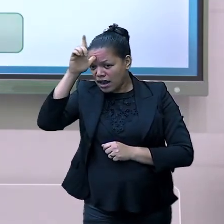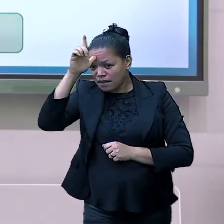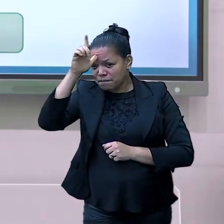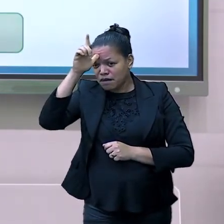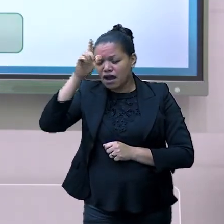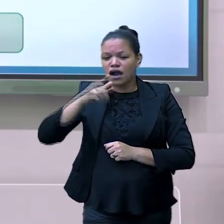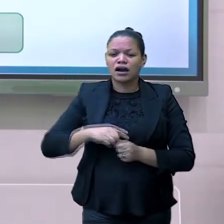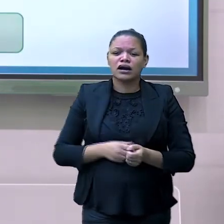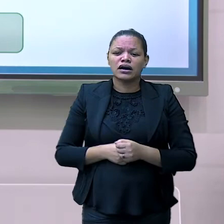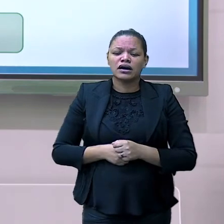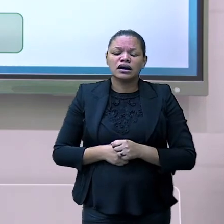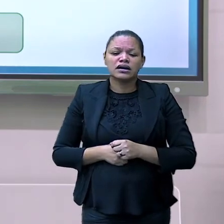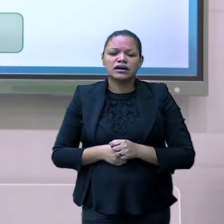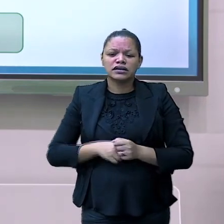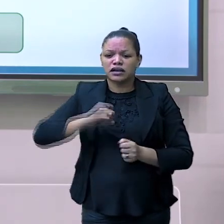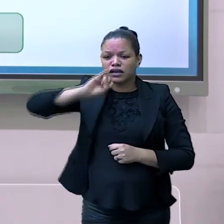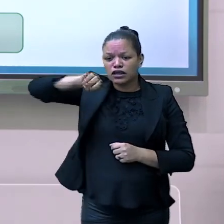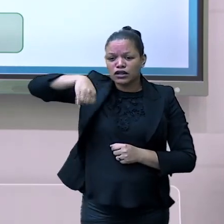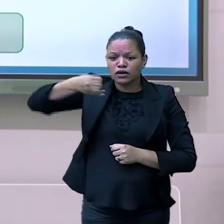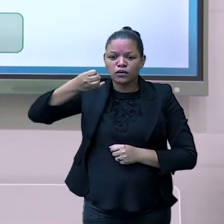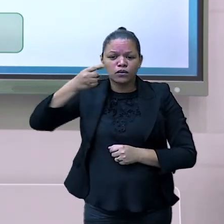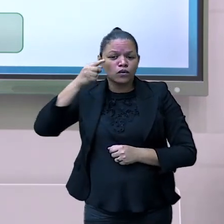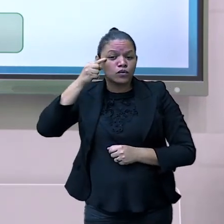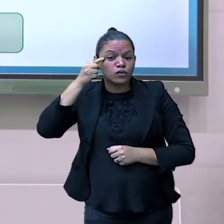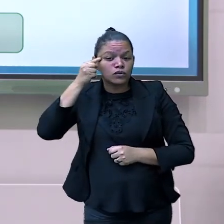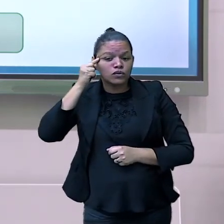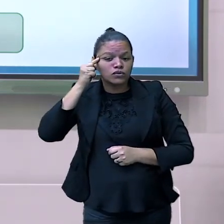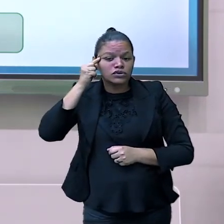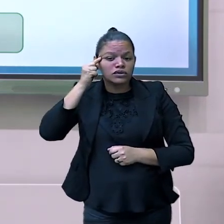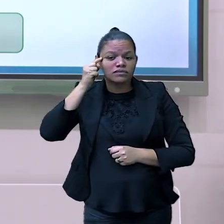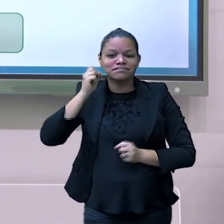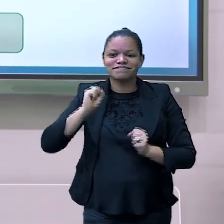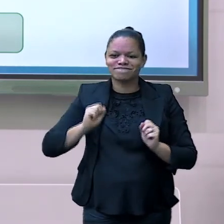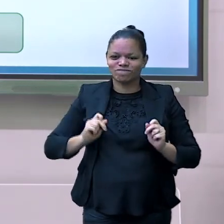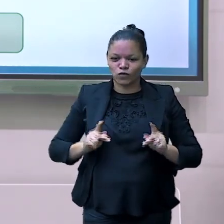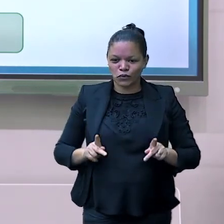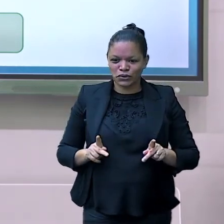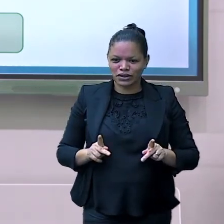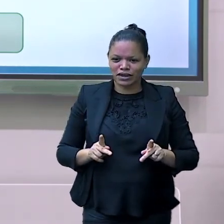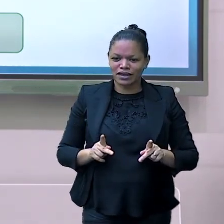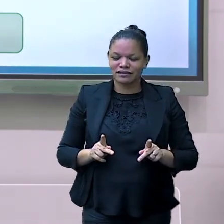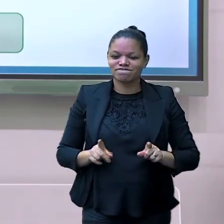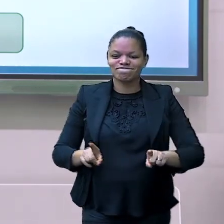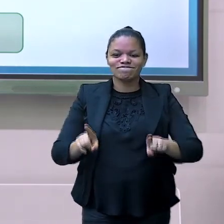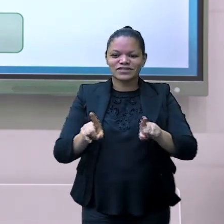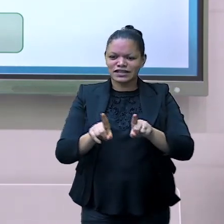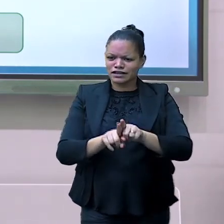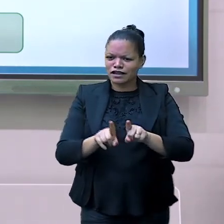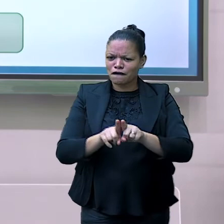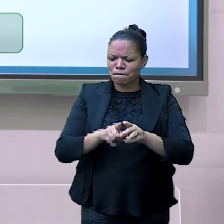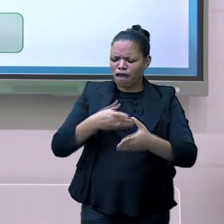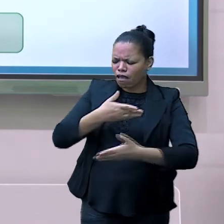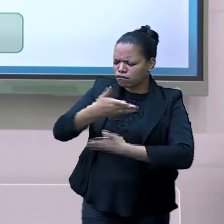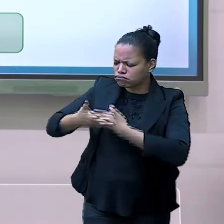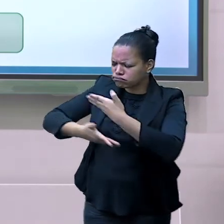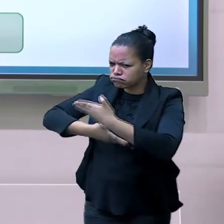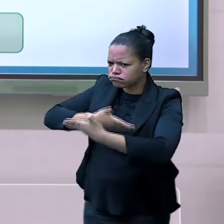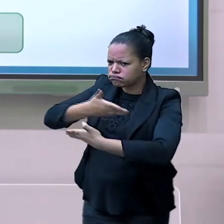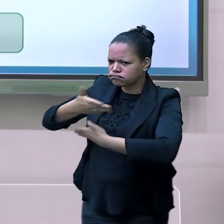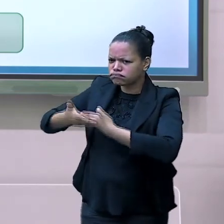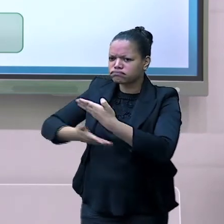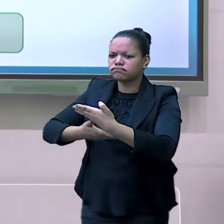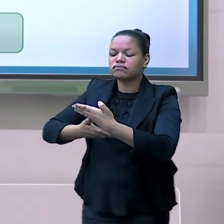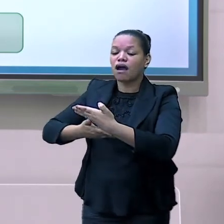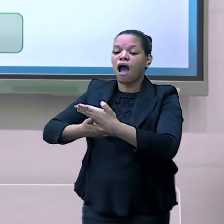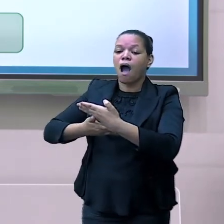Japão também como um rico país que oferta tanto produtos como serviços de alta tecnologia para o